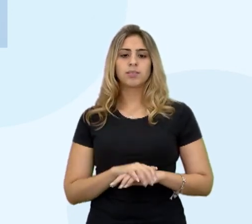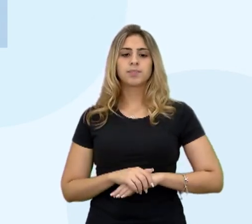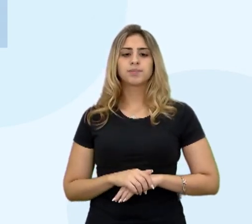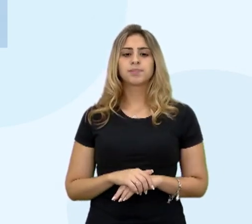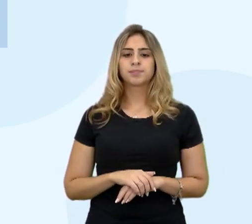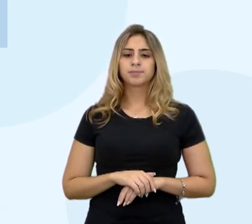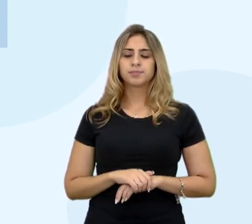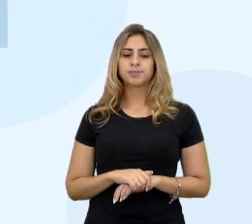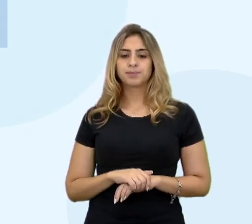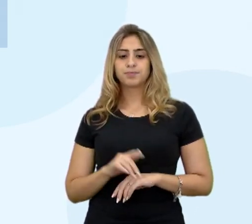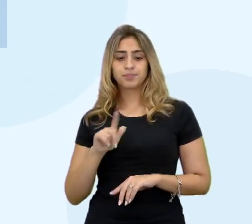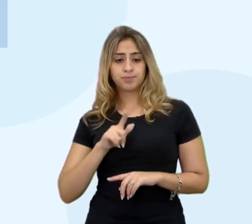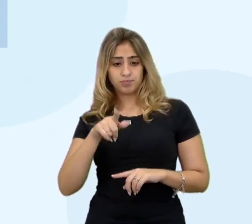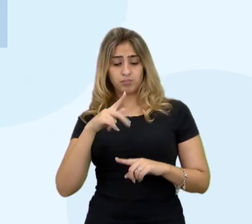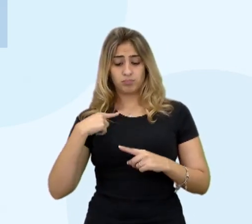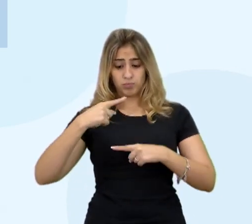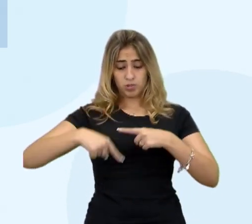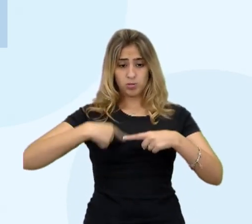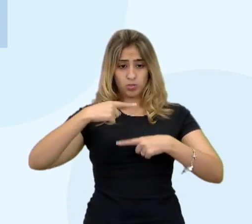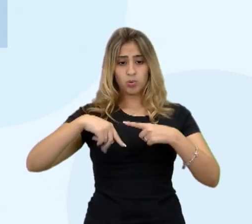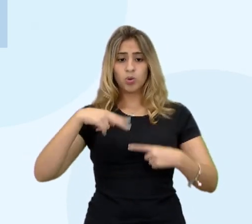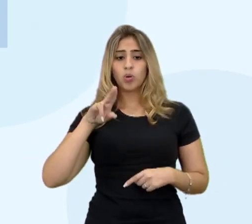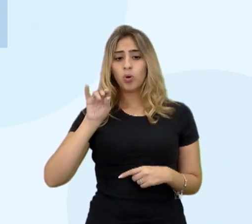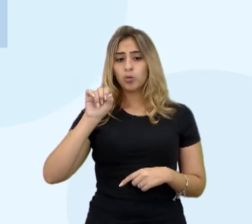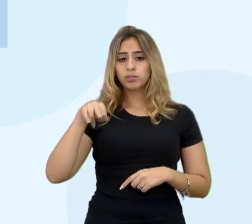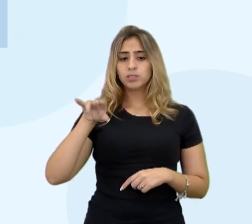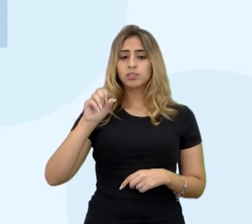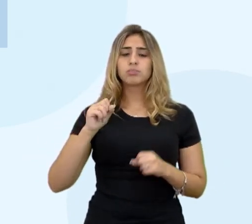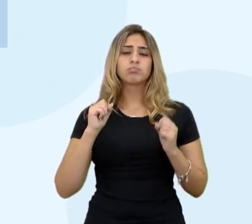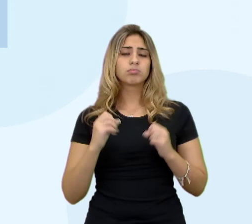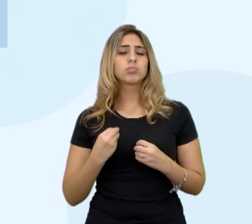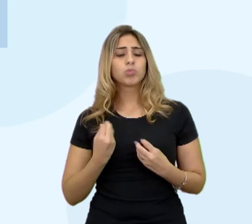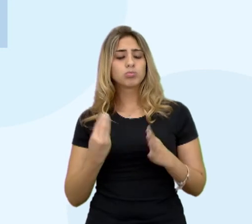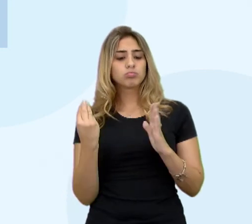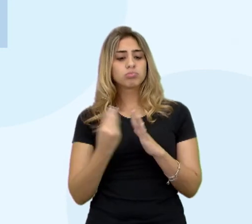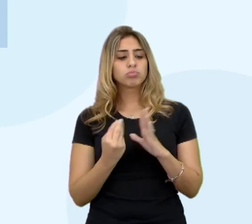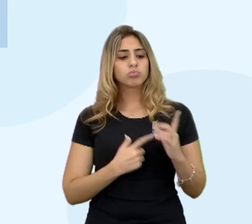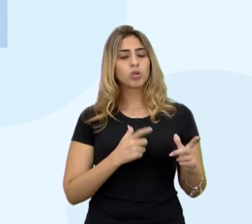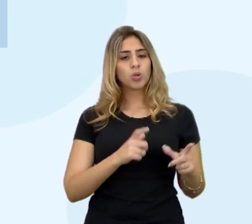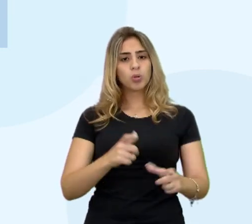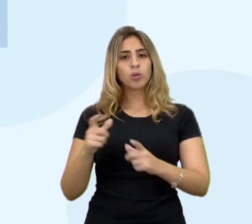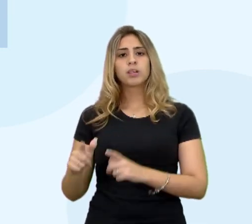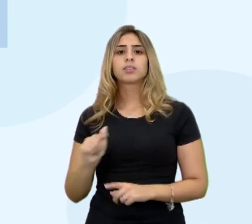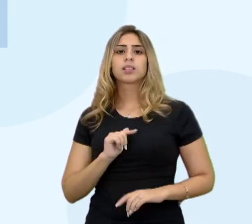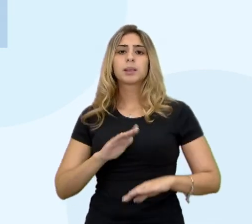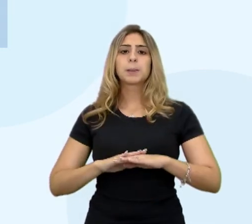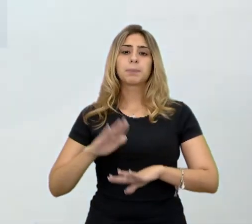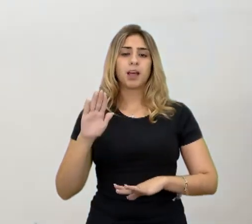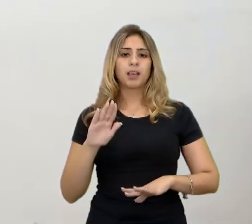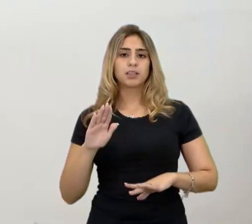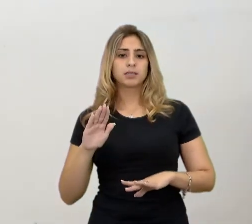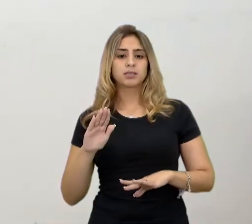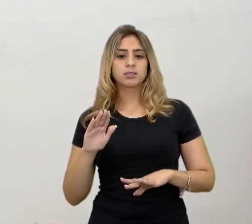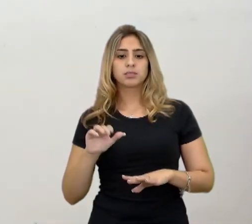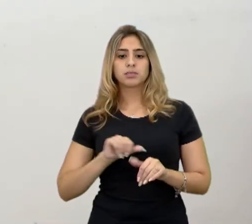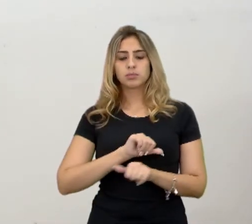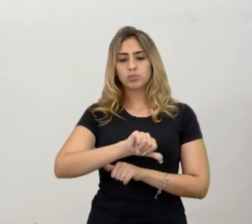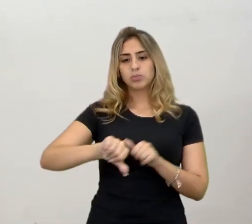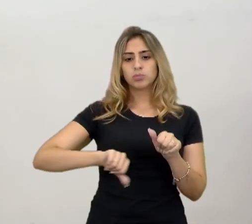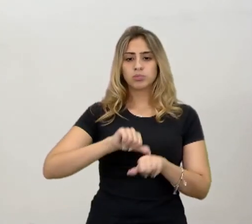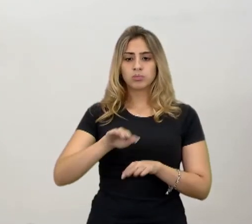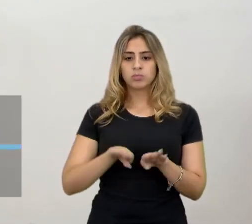Geralmente as usinas estão, né? Podem ser colocadas em lugares onde tem transição de